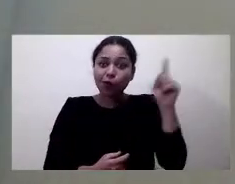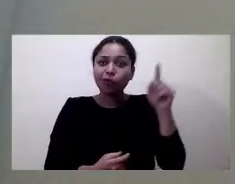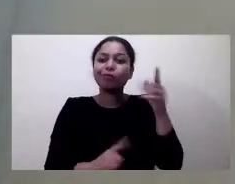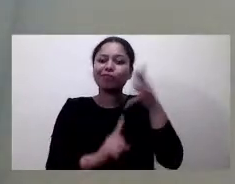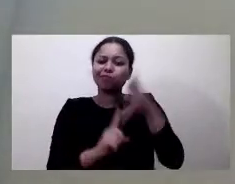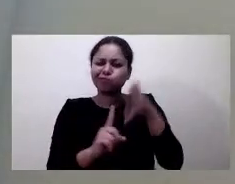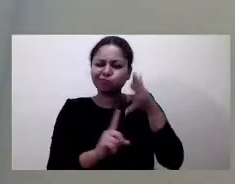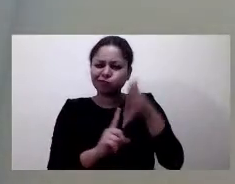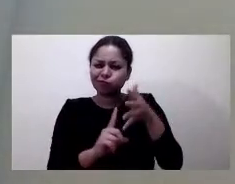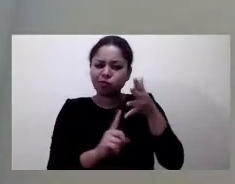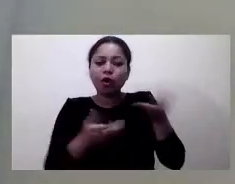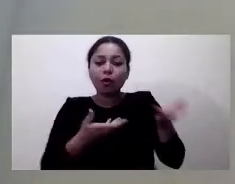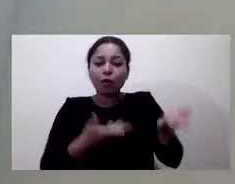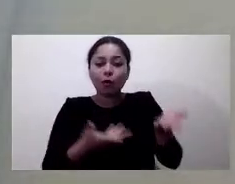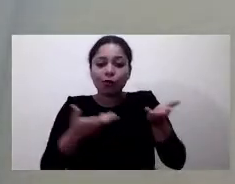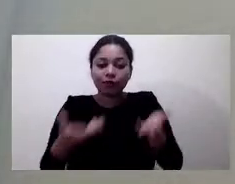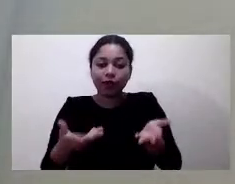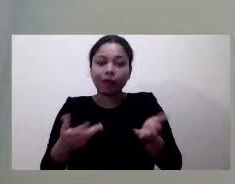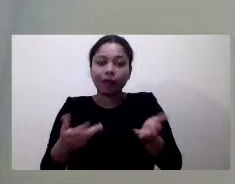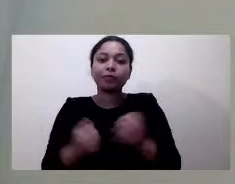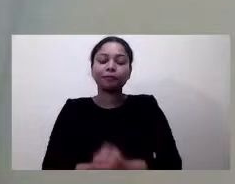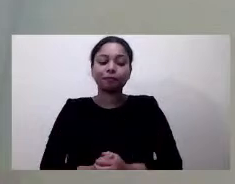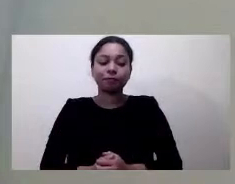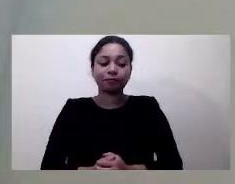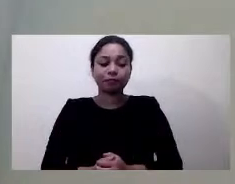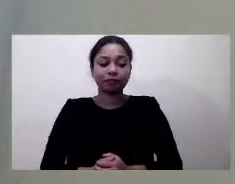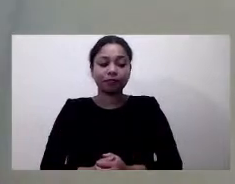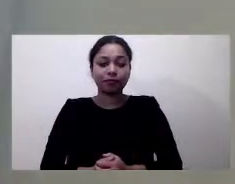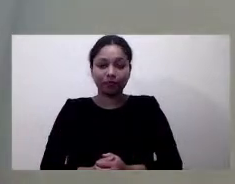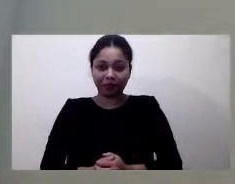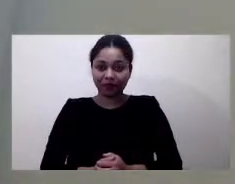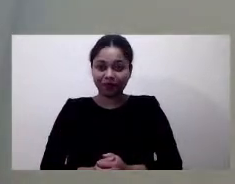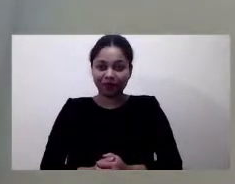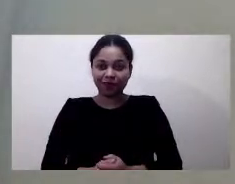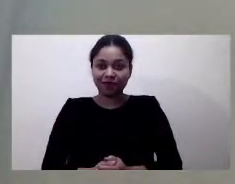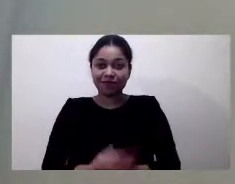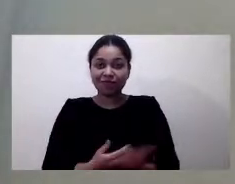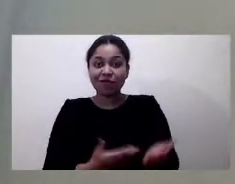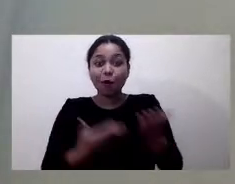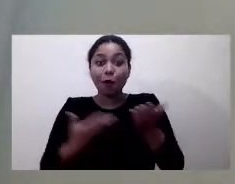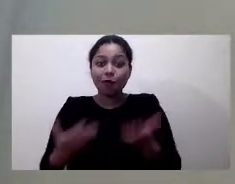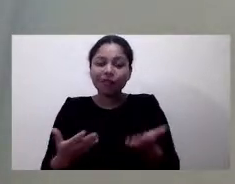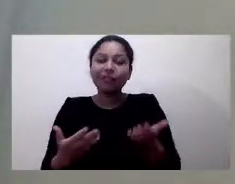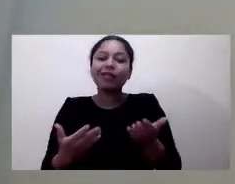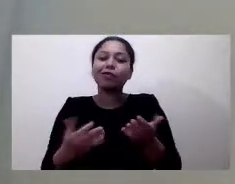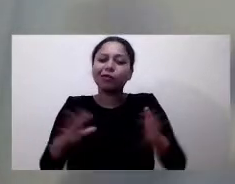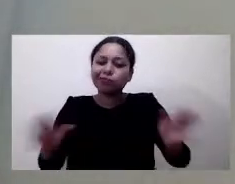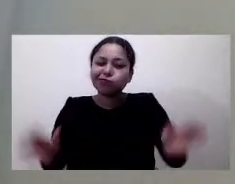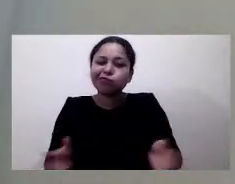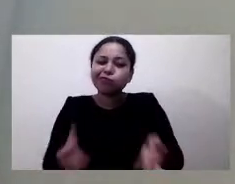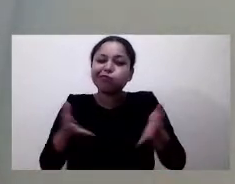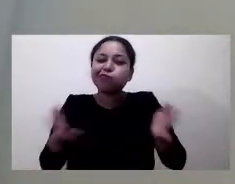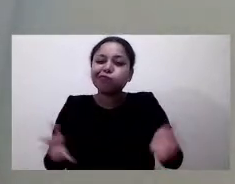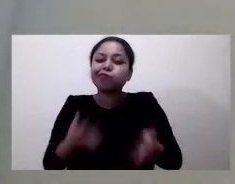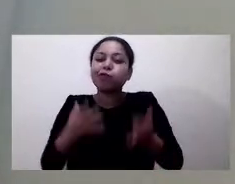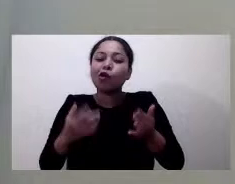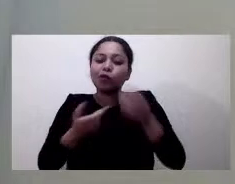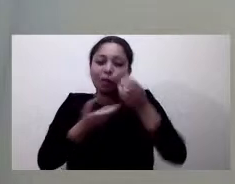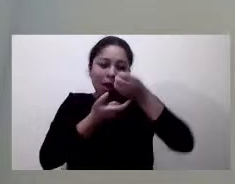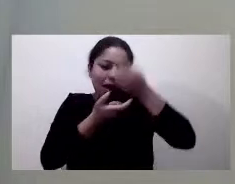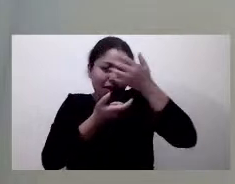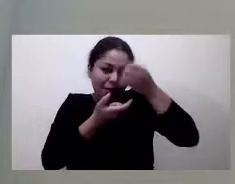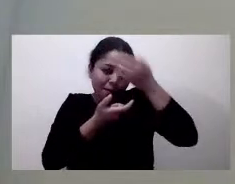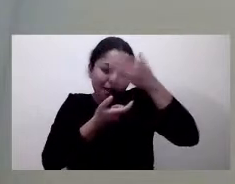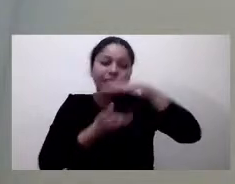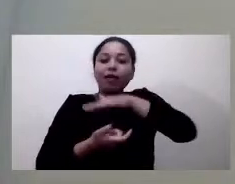eu gostaria de convidá-los a se juntar a nós para trabalhar a promoção do letramento em avaliação em